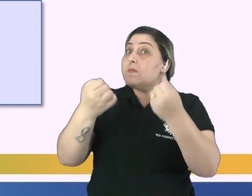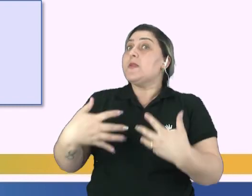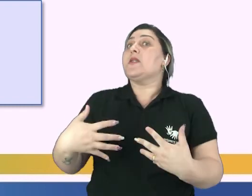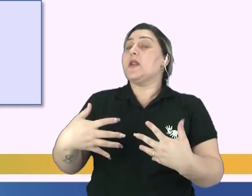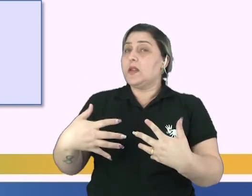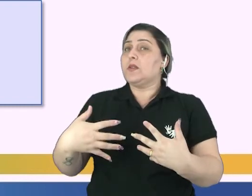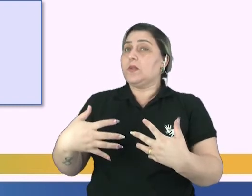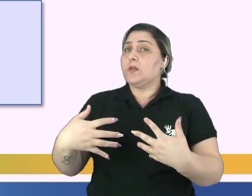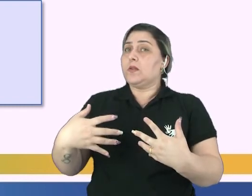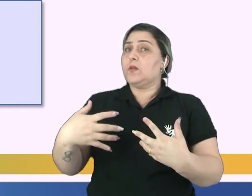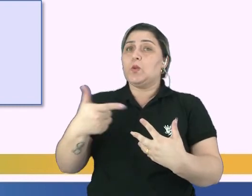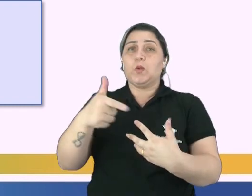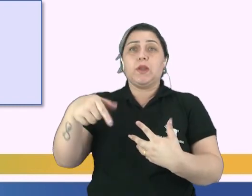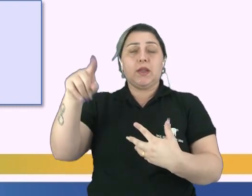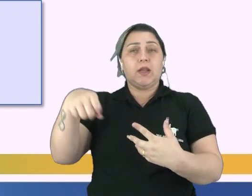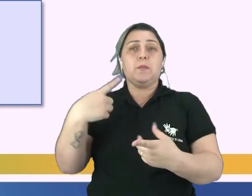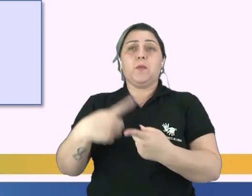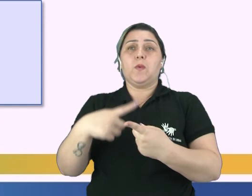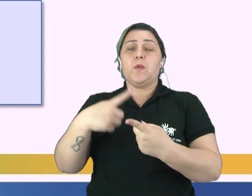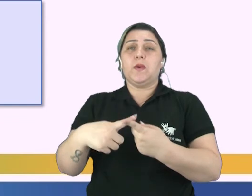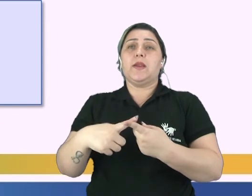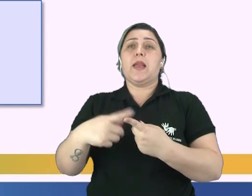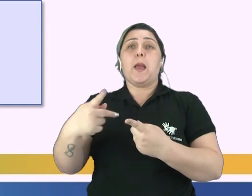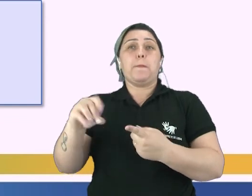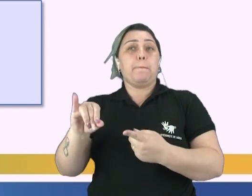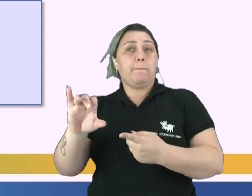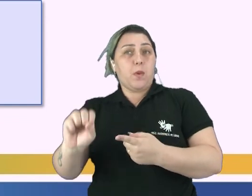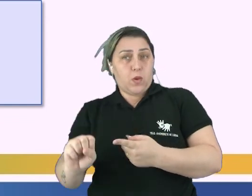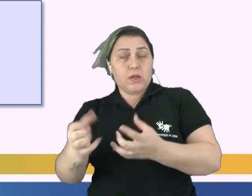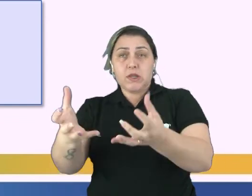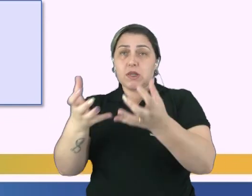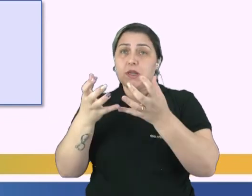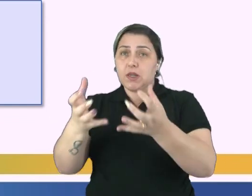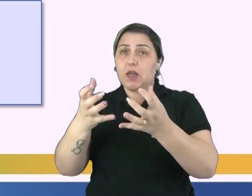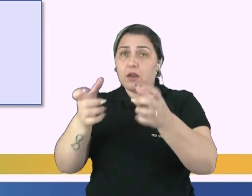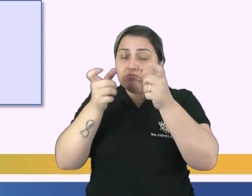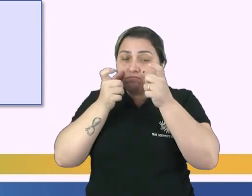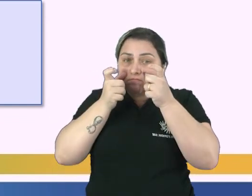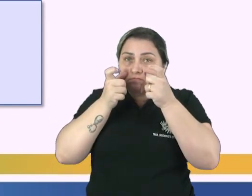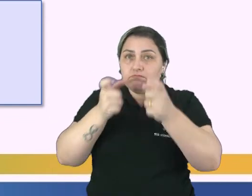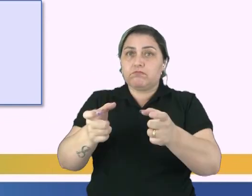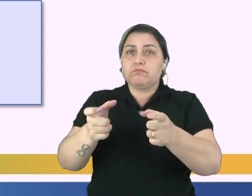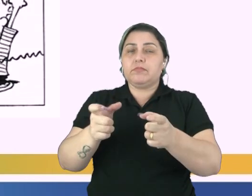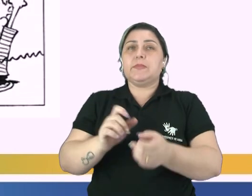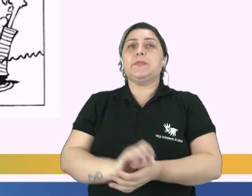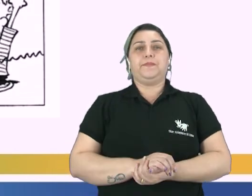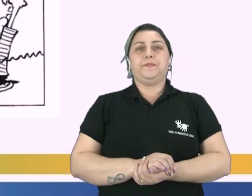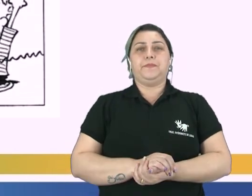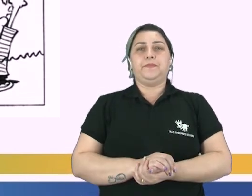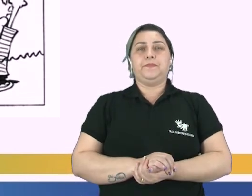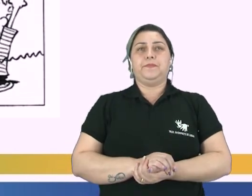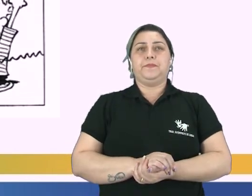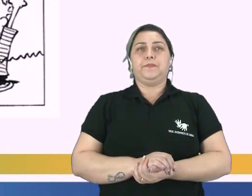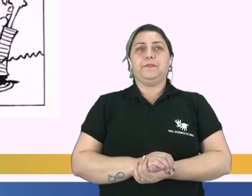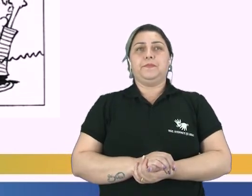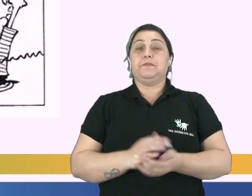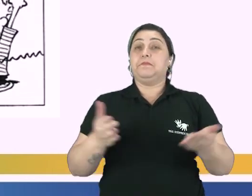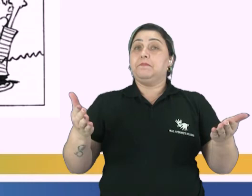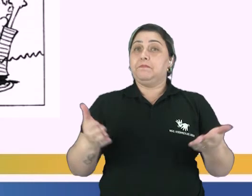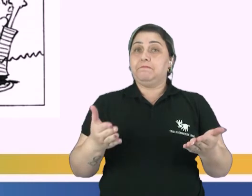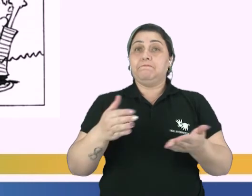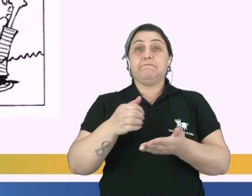acento, porque já equivale a pois quero estar concentrada, tá bom? Então agora